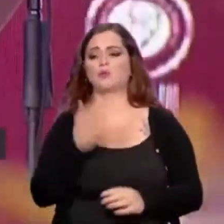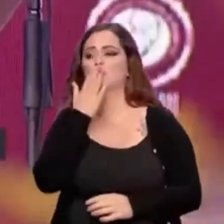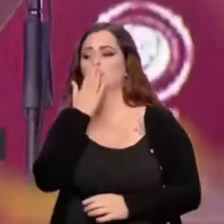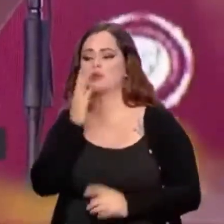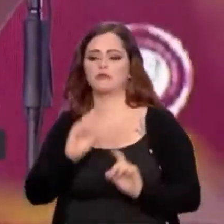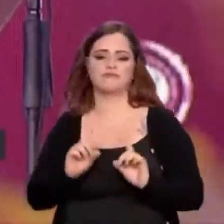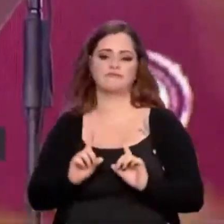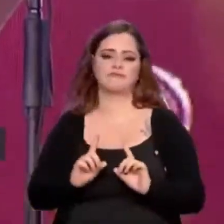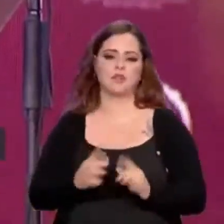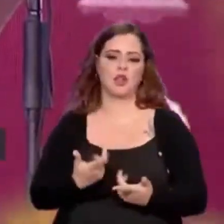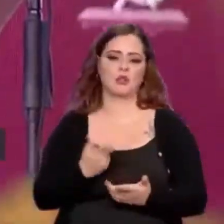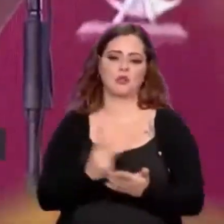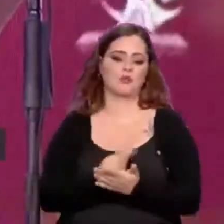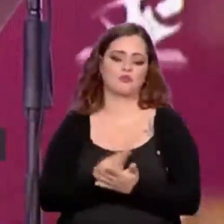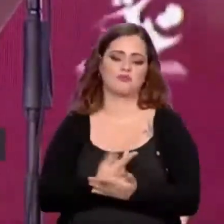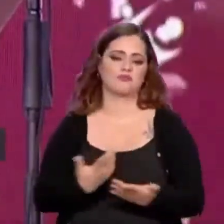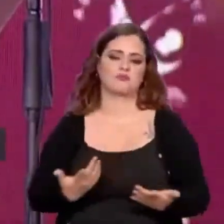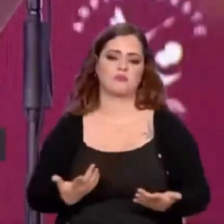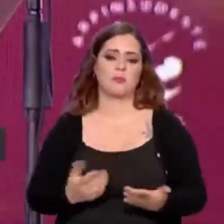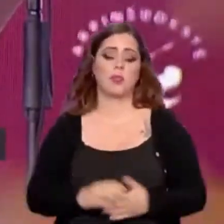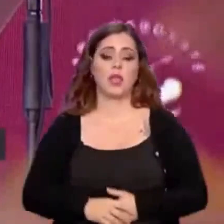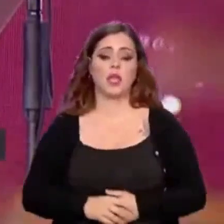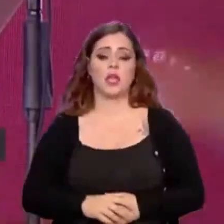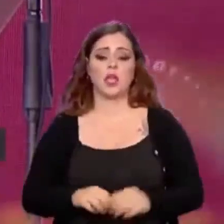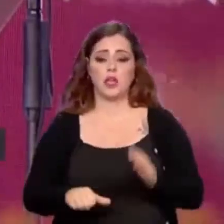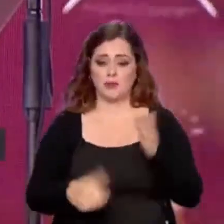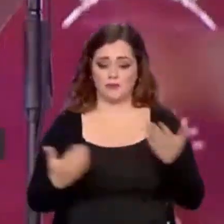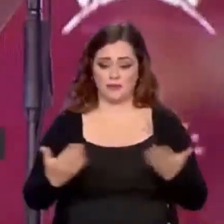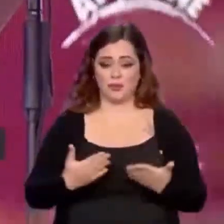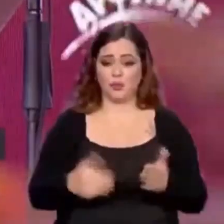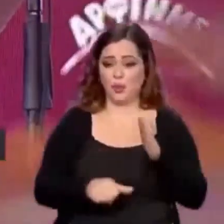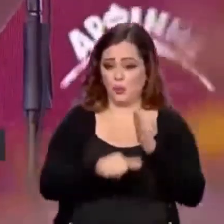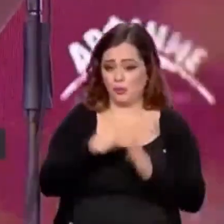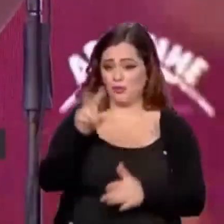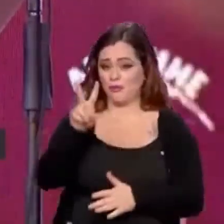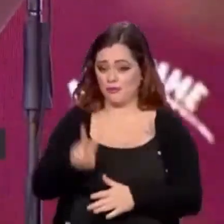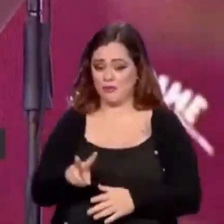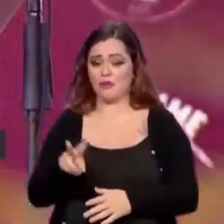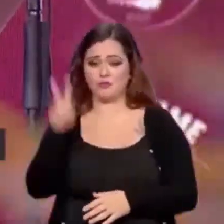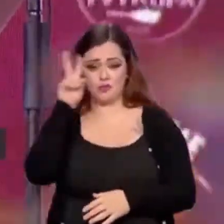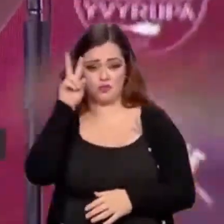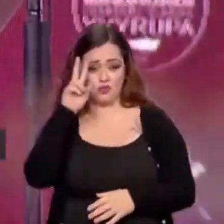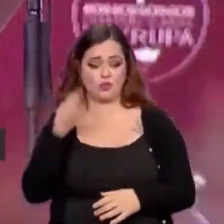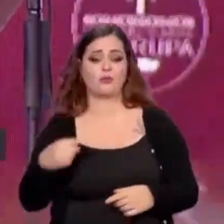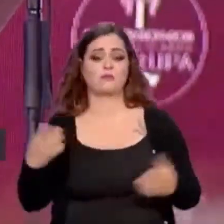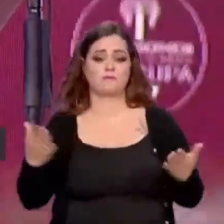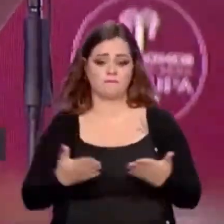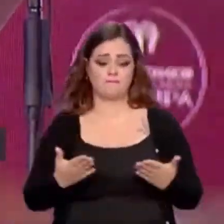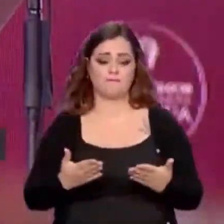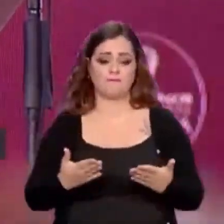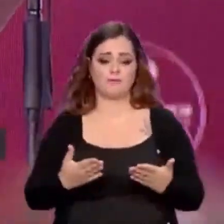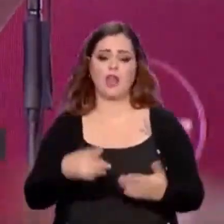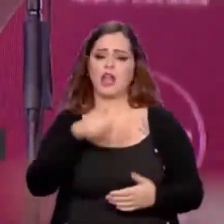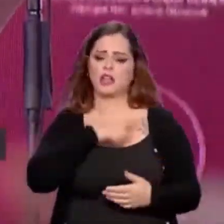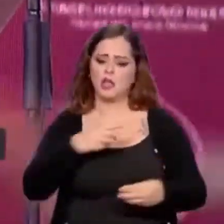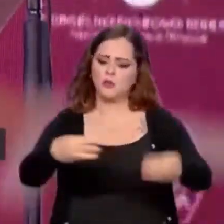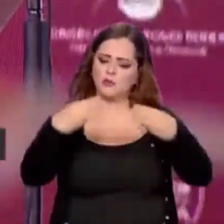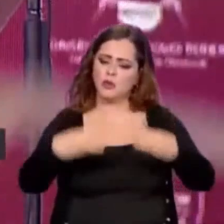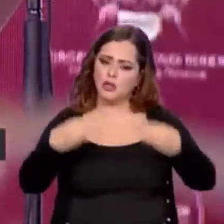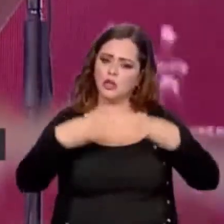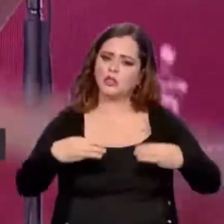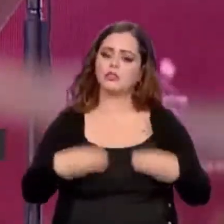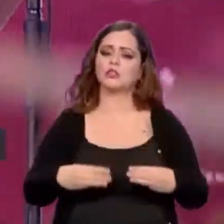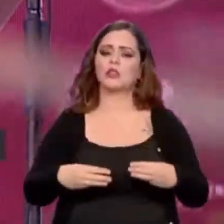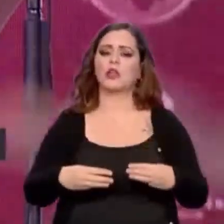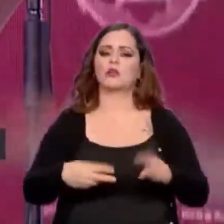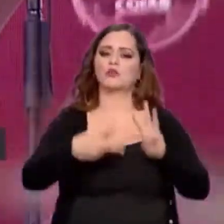Índio. E hoje, pela primeira vez na história desse país, temos o Ministério dos Povos